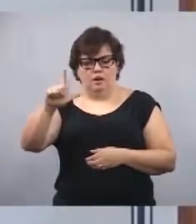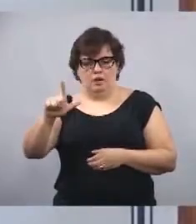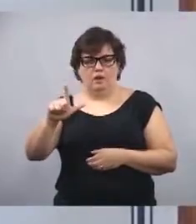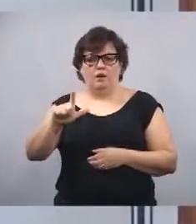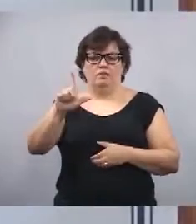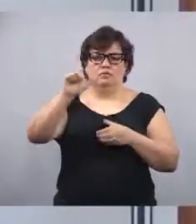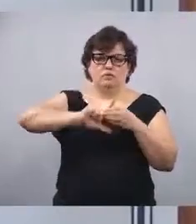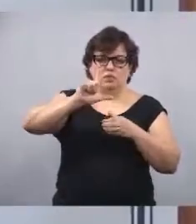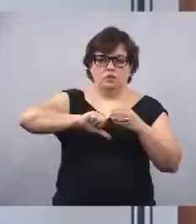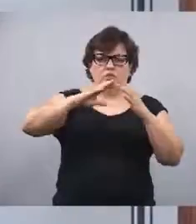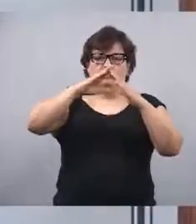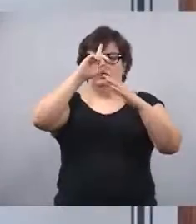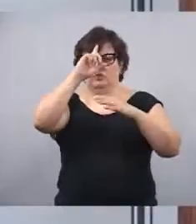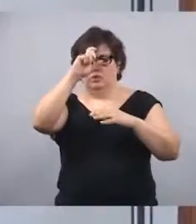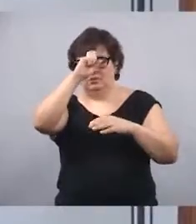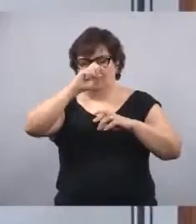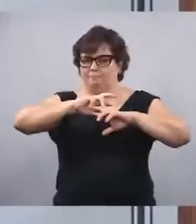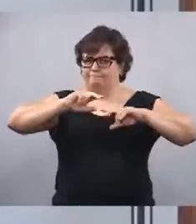hospitalar,